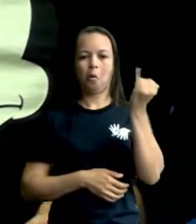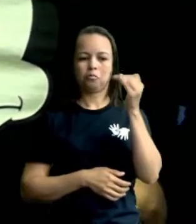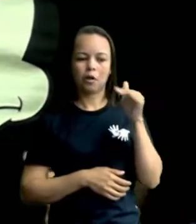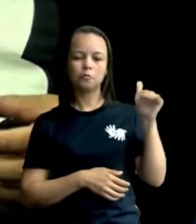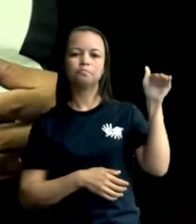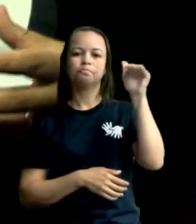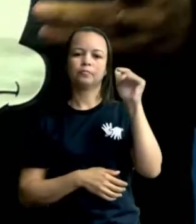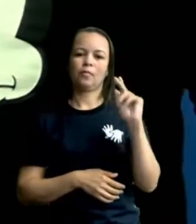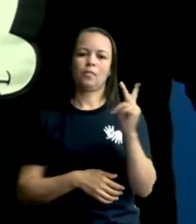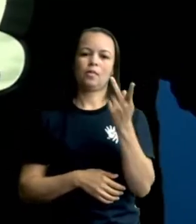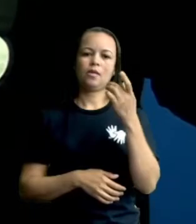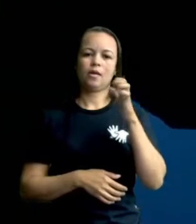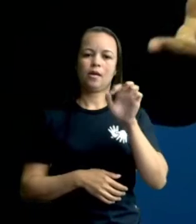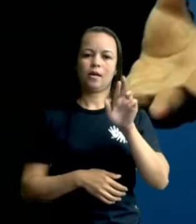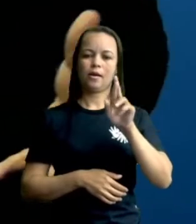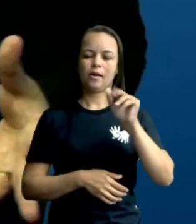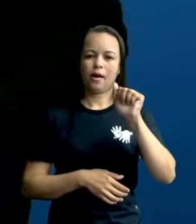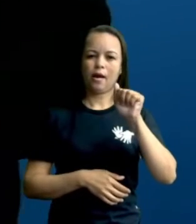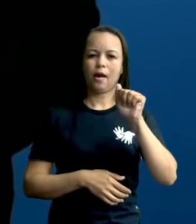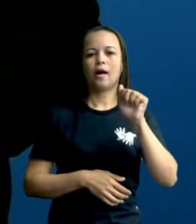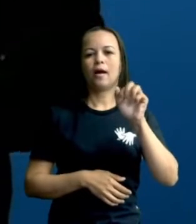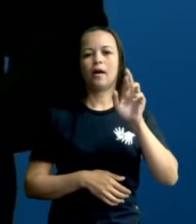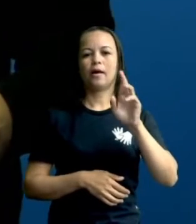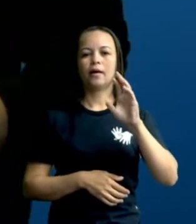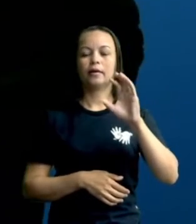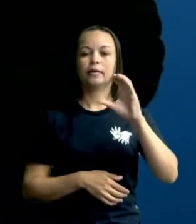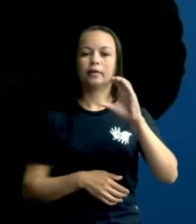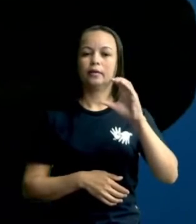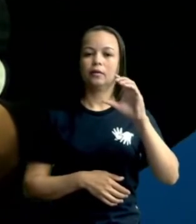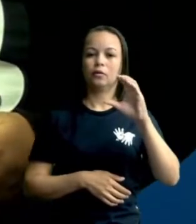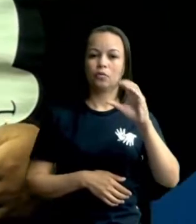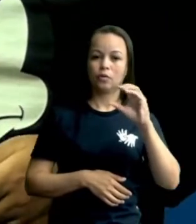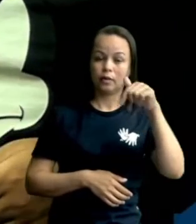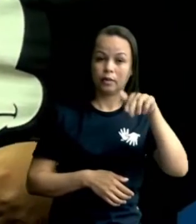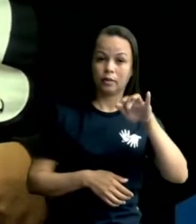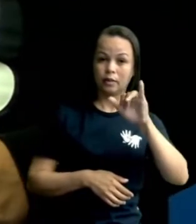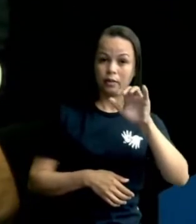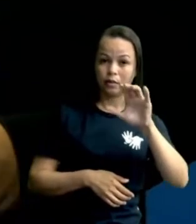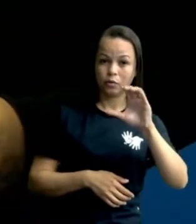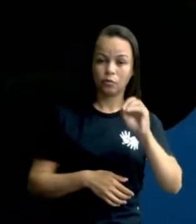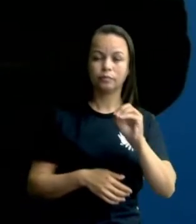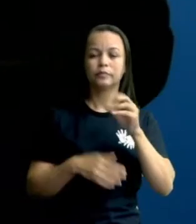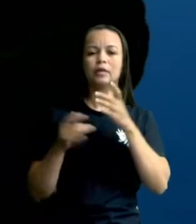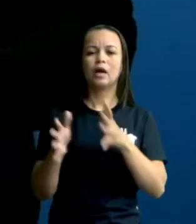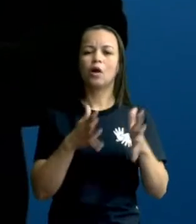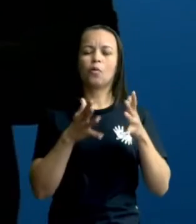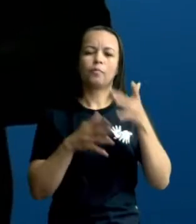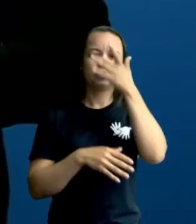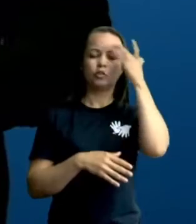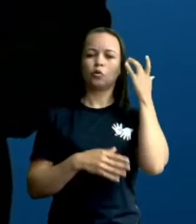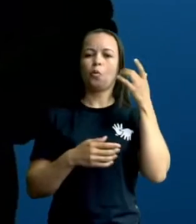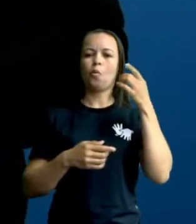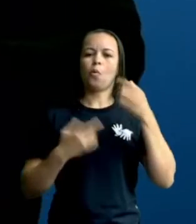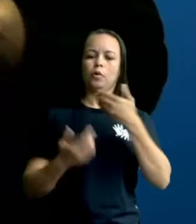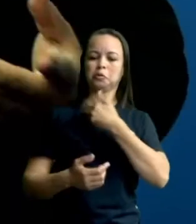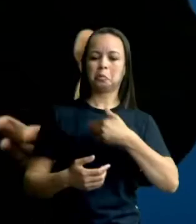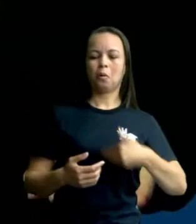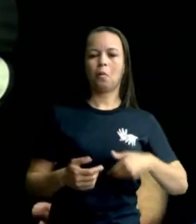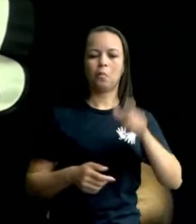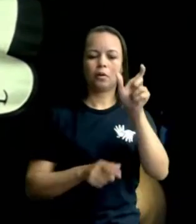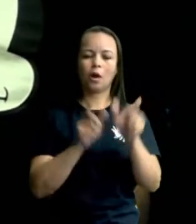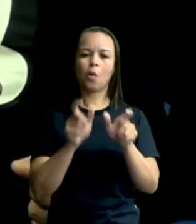hierárquicos, quando vamos redigir um texto para uma autoridade pública, ou até escrever um texto